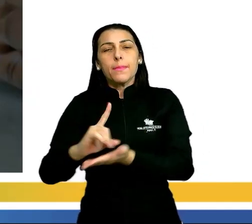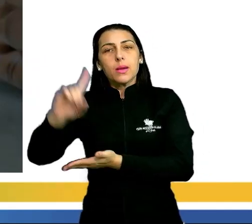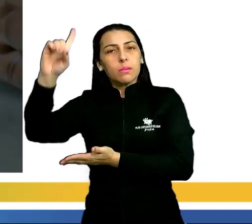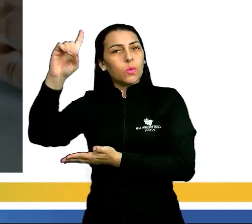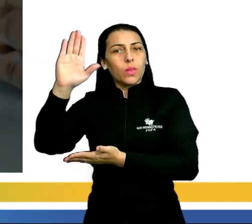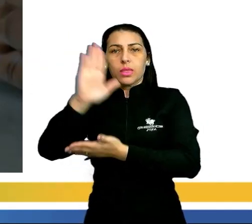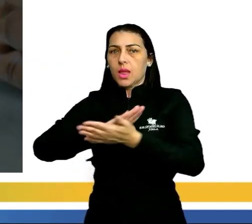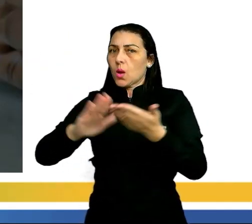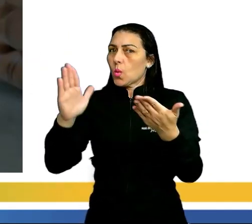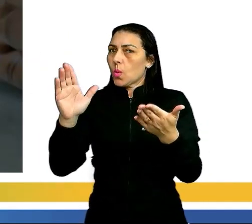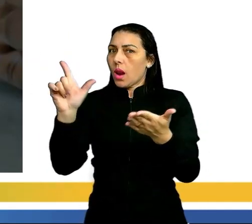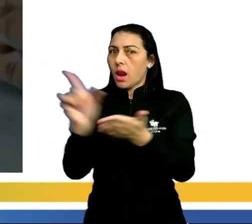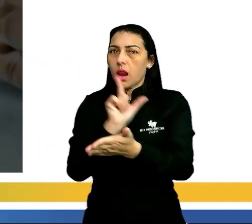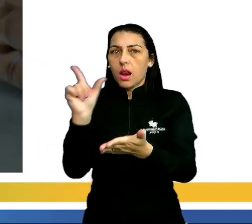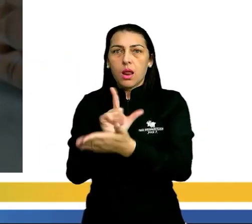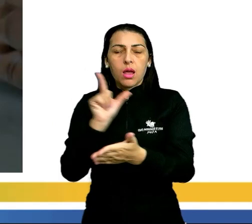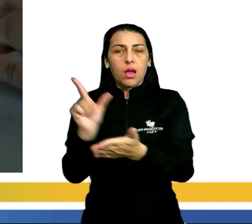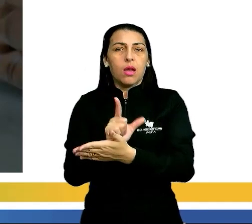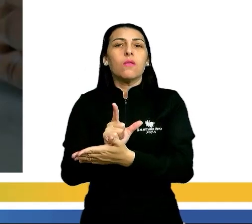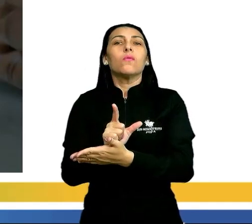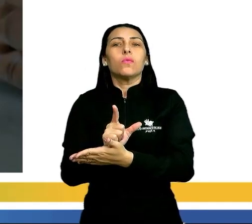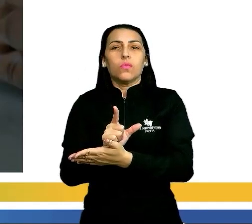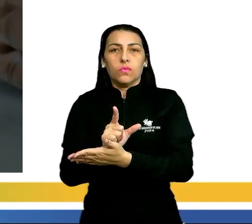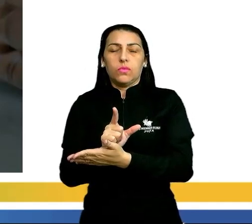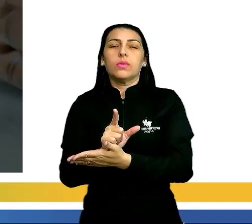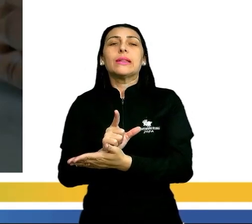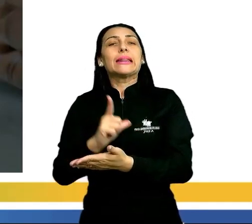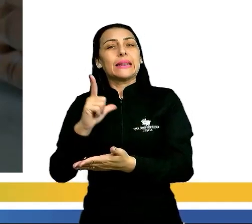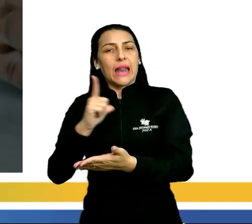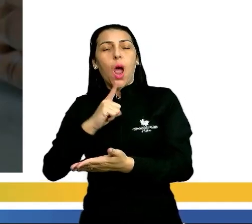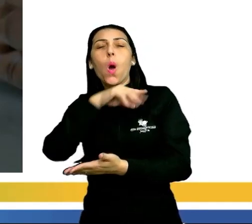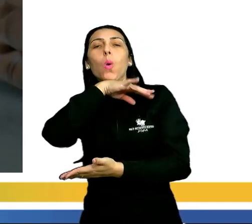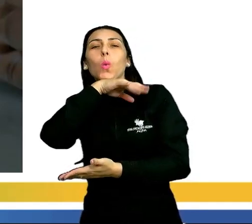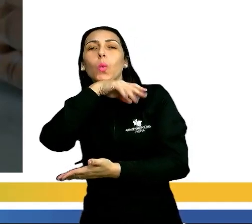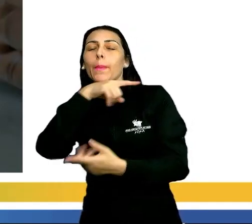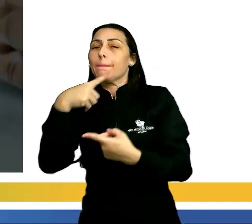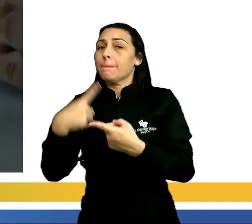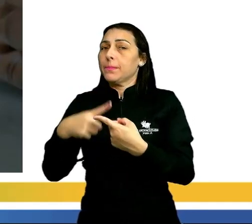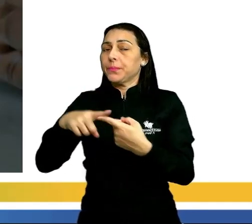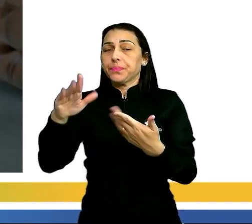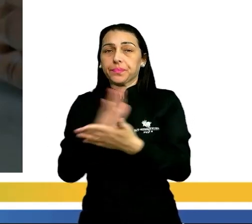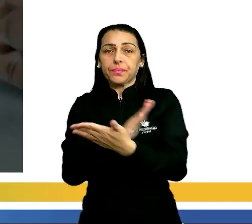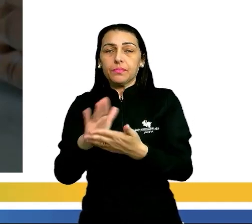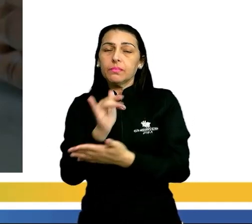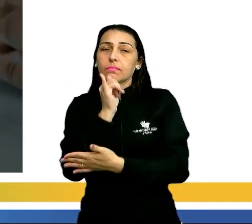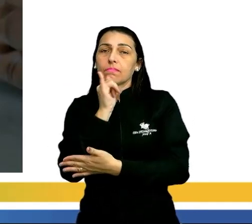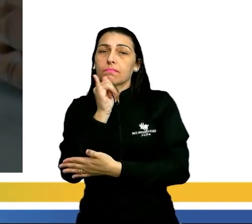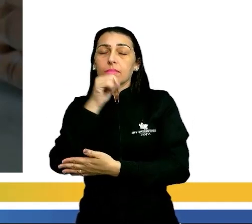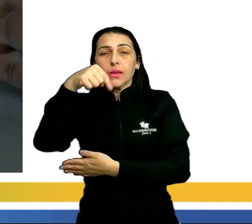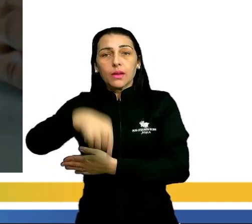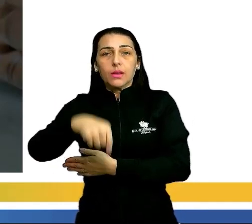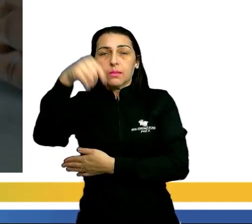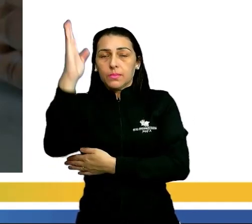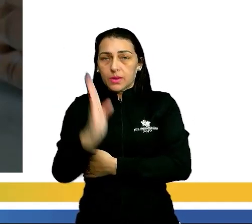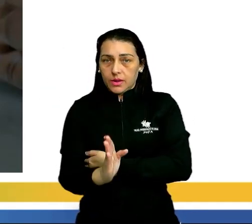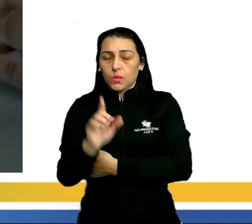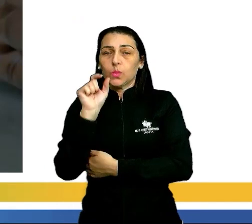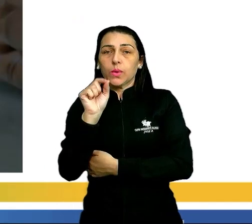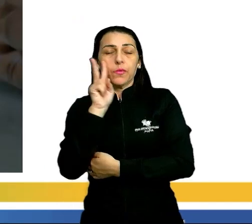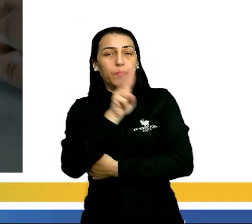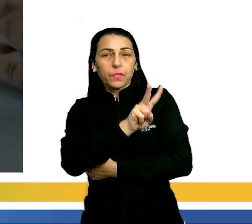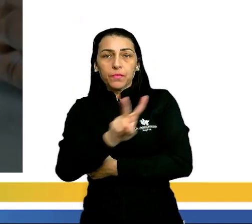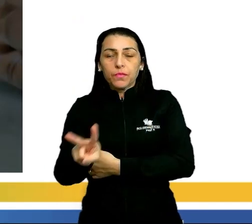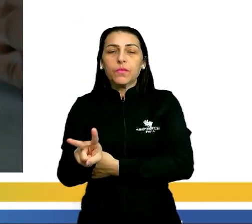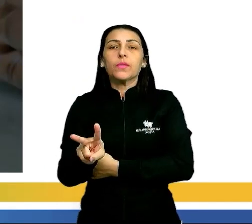seguem nenhum livro sagrado. Isso aqui é altamente ruim, porque muitas vezes, por exemplo, aqui no Brasil, a gente costuma ver